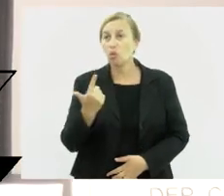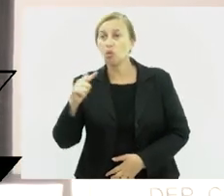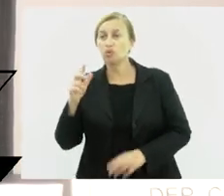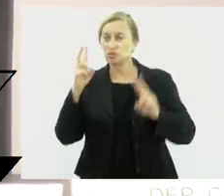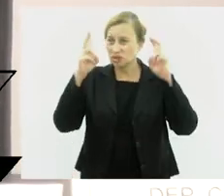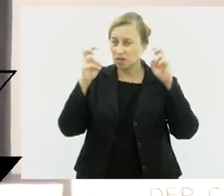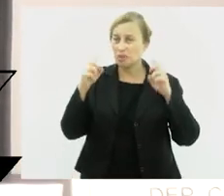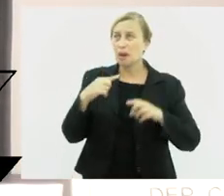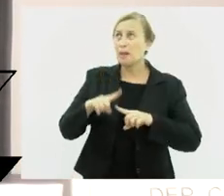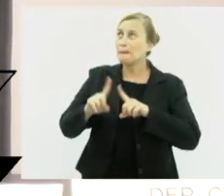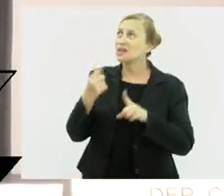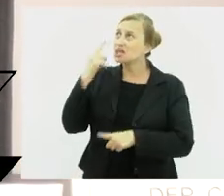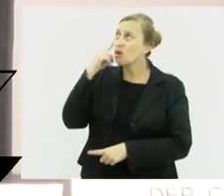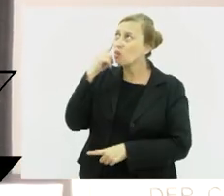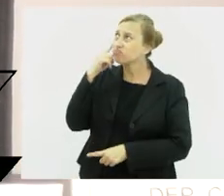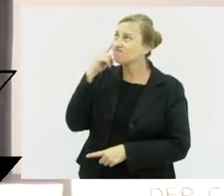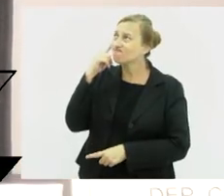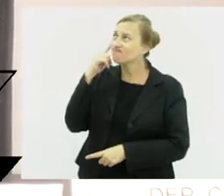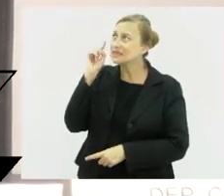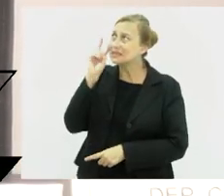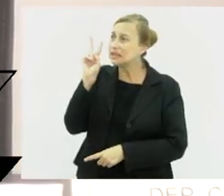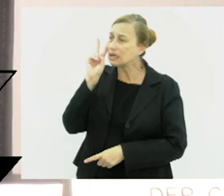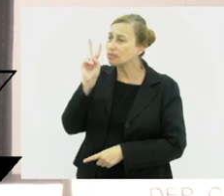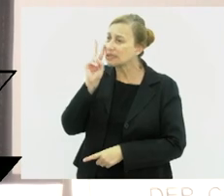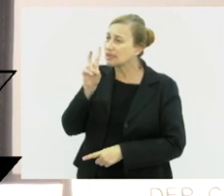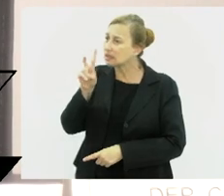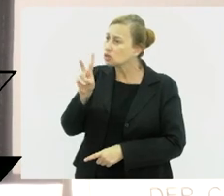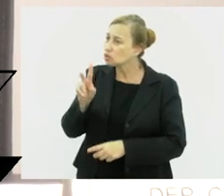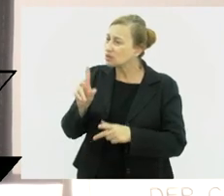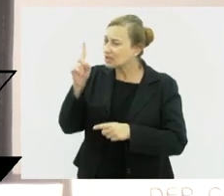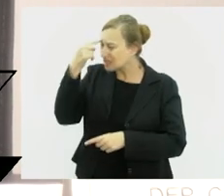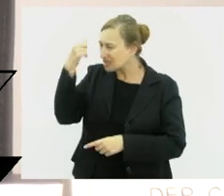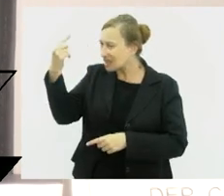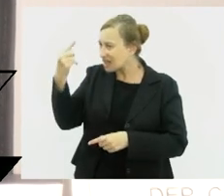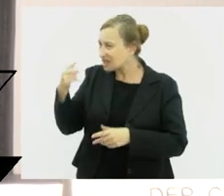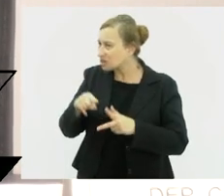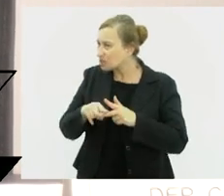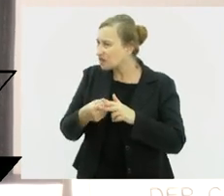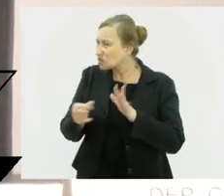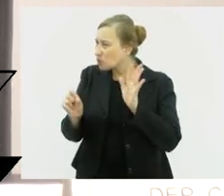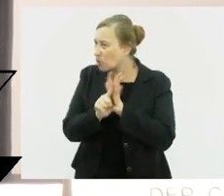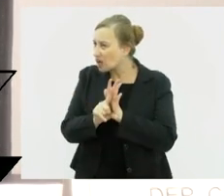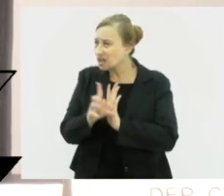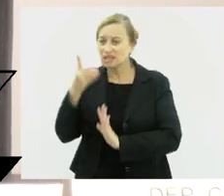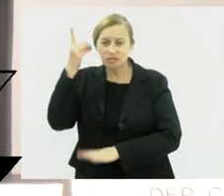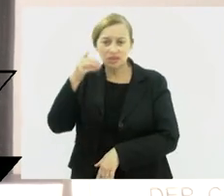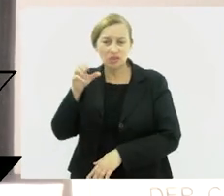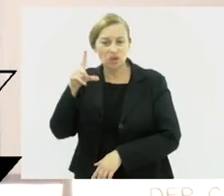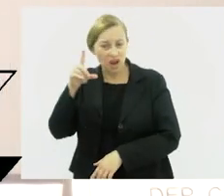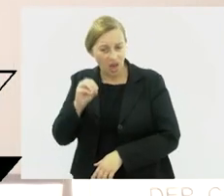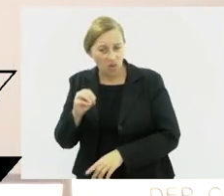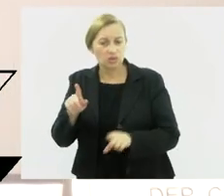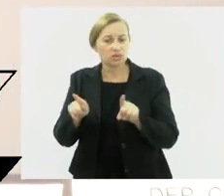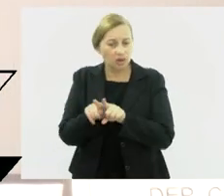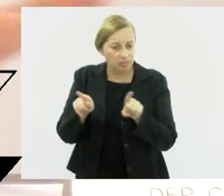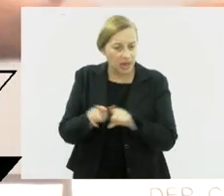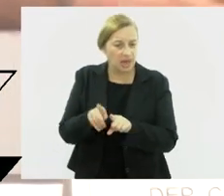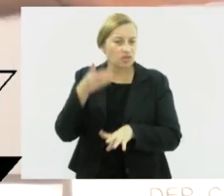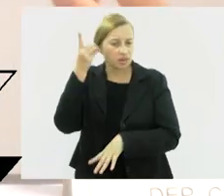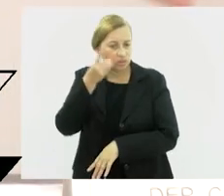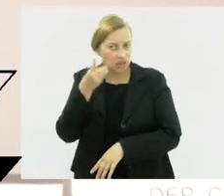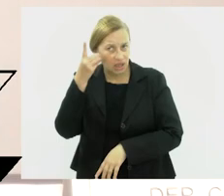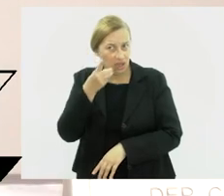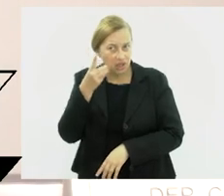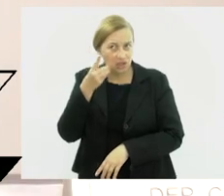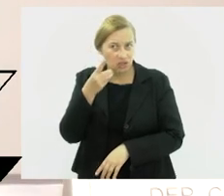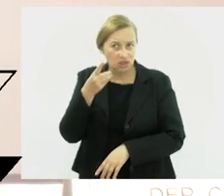me ocorreu uma coisa dentro da sua ideia de aperfeiçoar a lei, deputado Léo Vieira também, deputado,